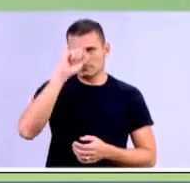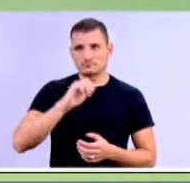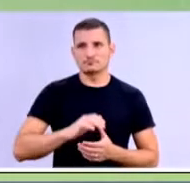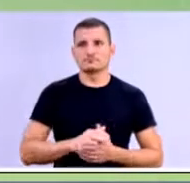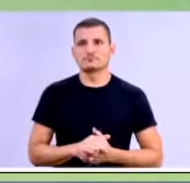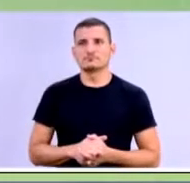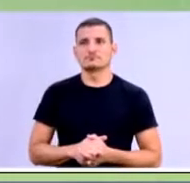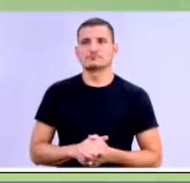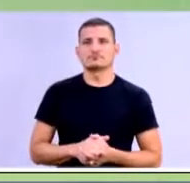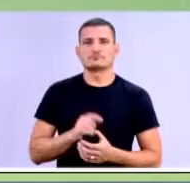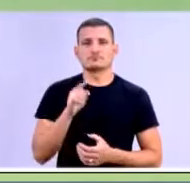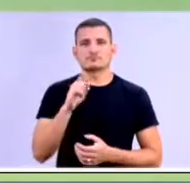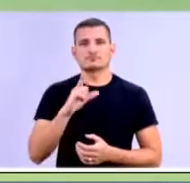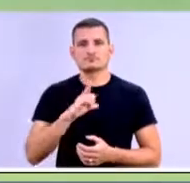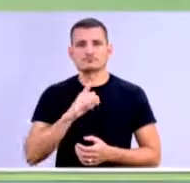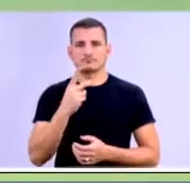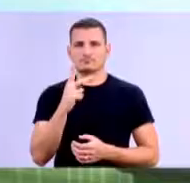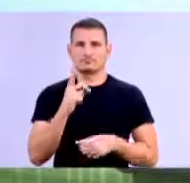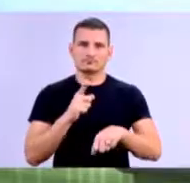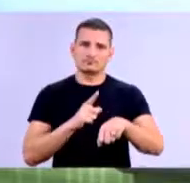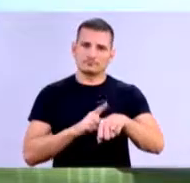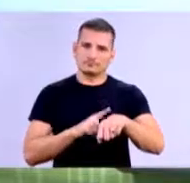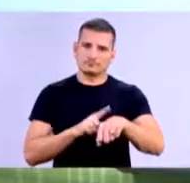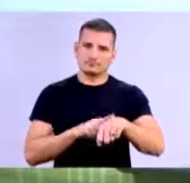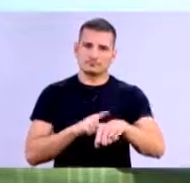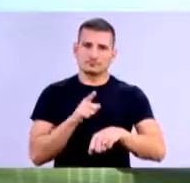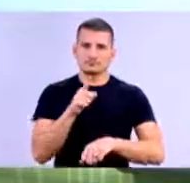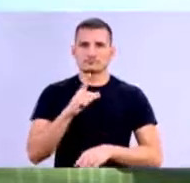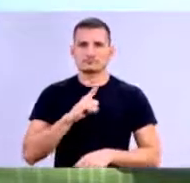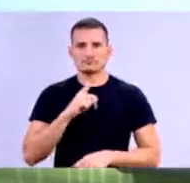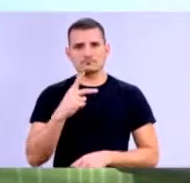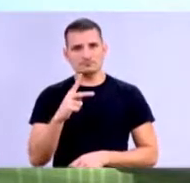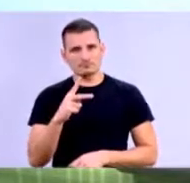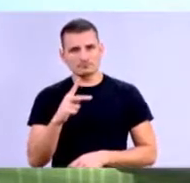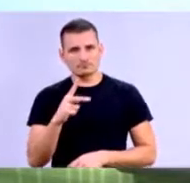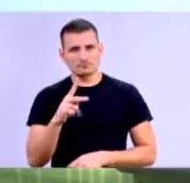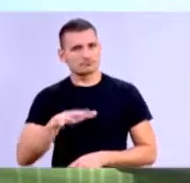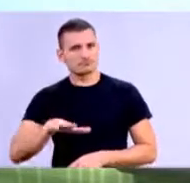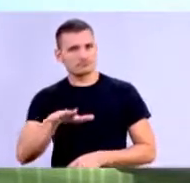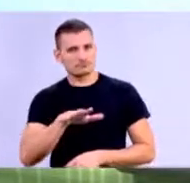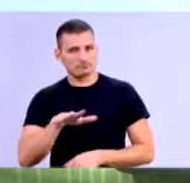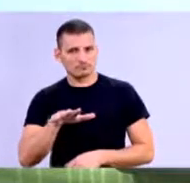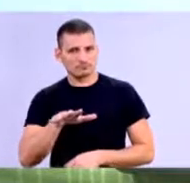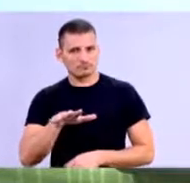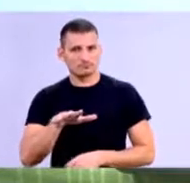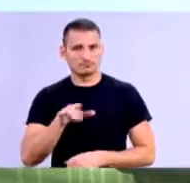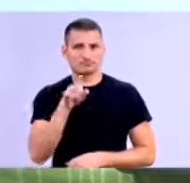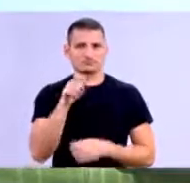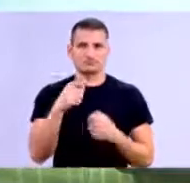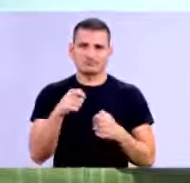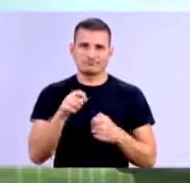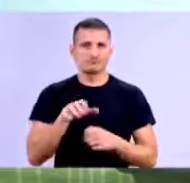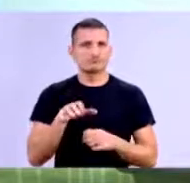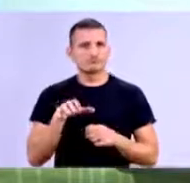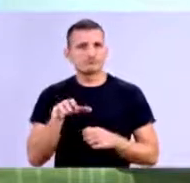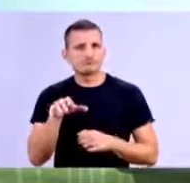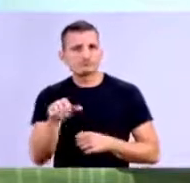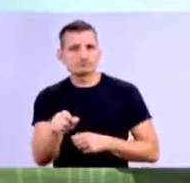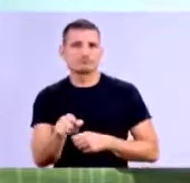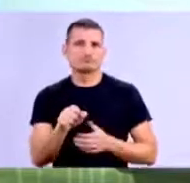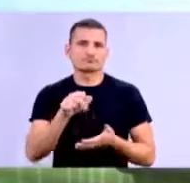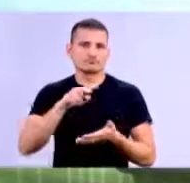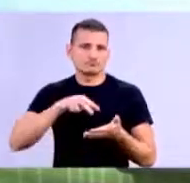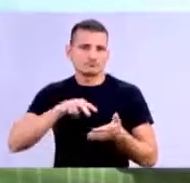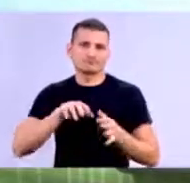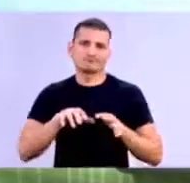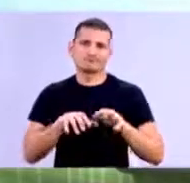aprendizagem. Você tem seu tempo, você tem seu espaço. Você tem que buscar, você tem que ler, você tem